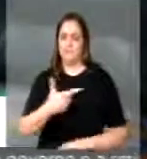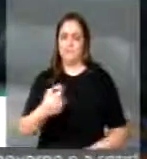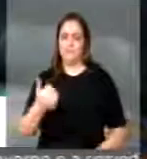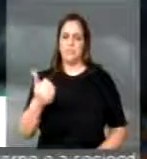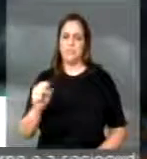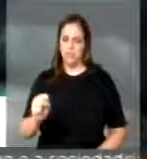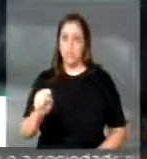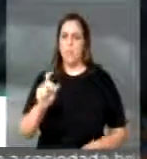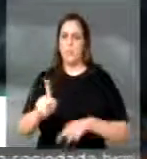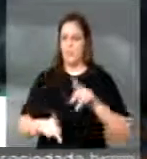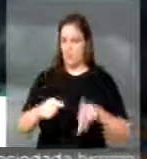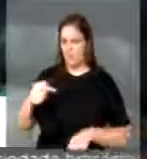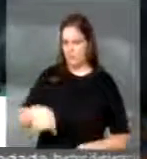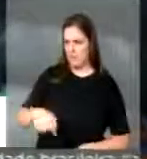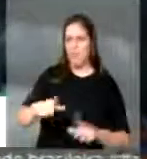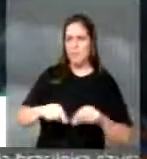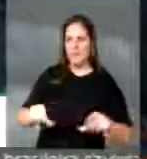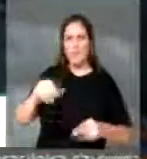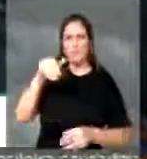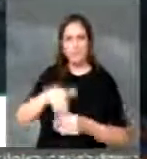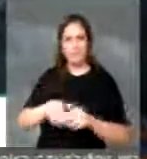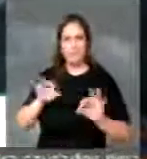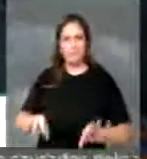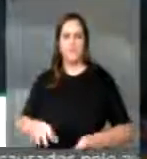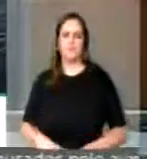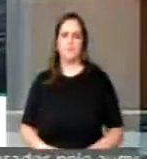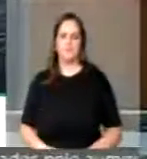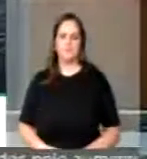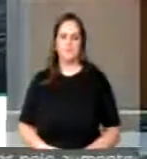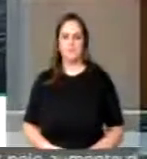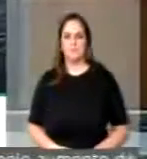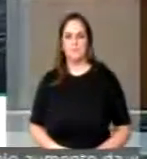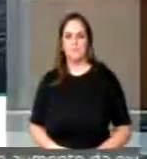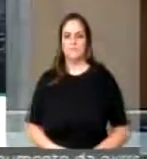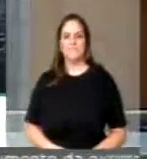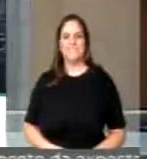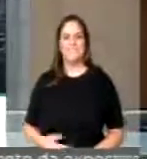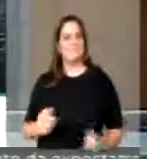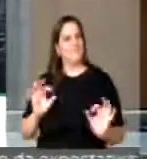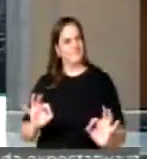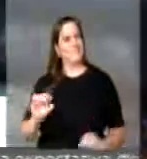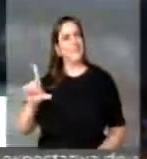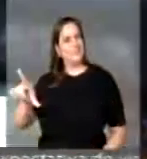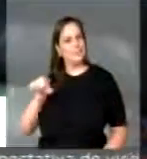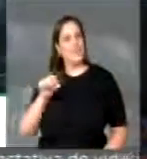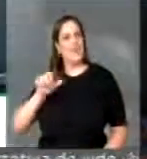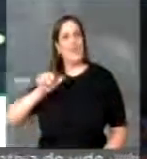bela resposta pra ele na zona muito obrigado porque coloca alberto fraga como governador se deus quiser minutinhos